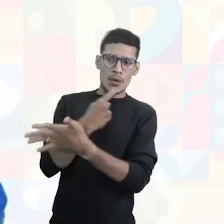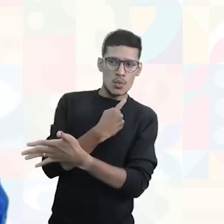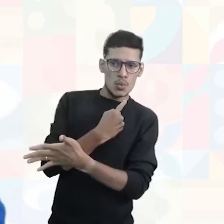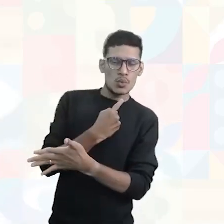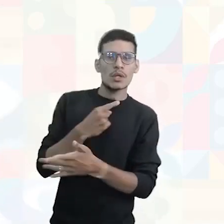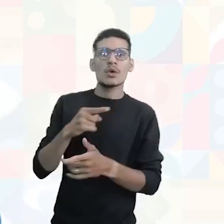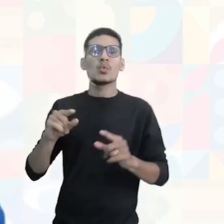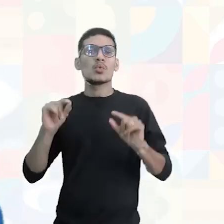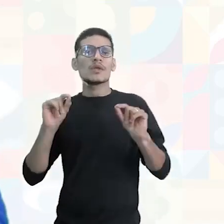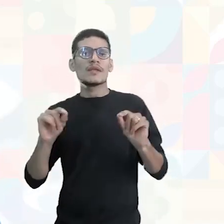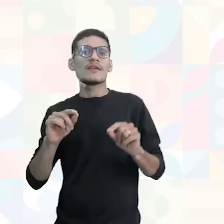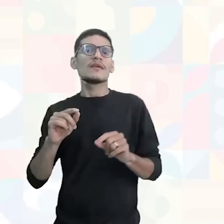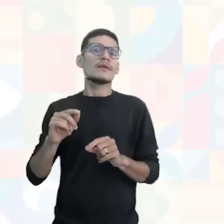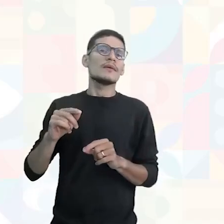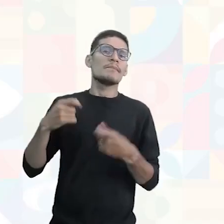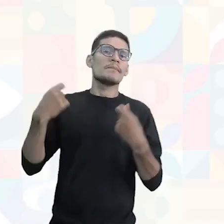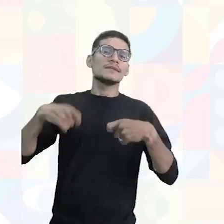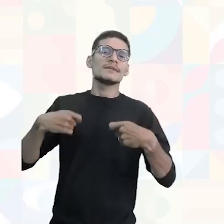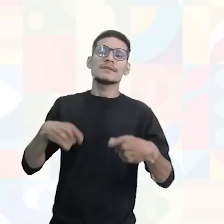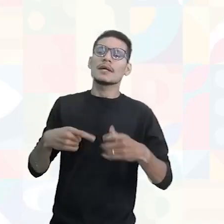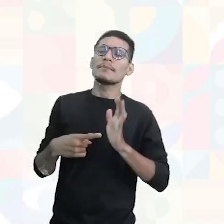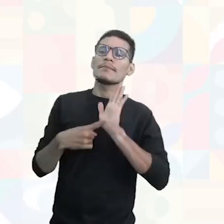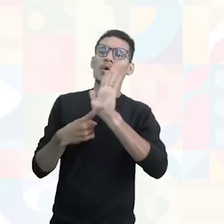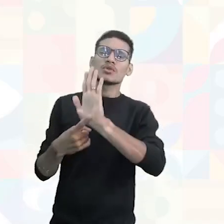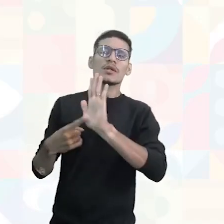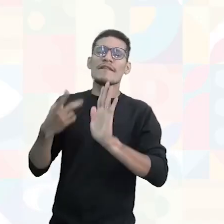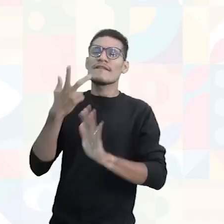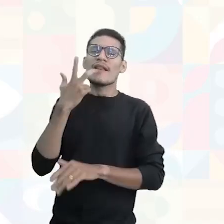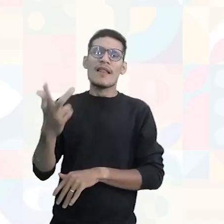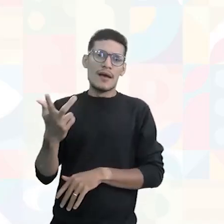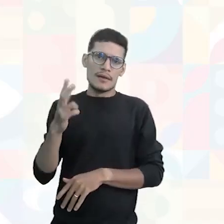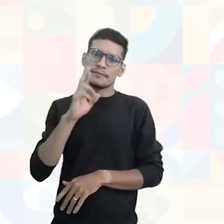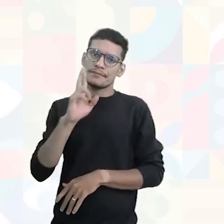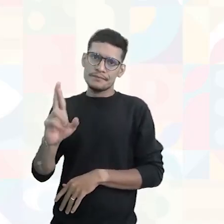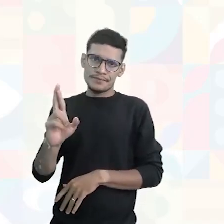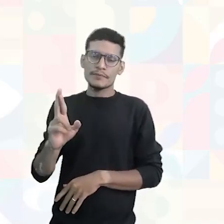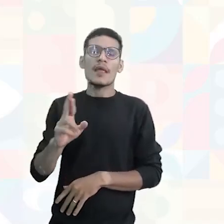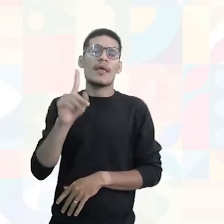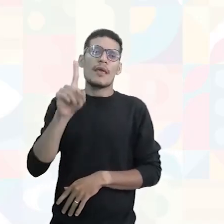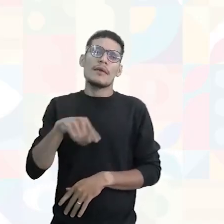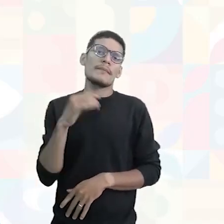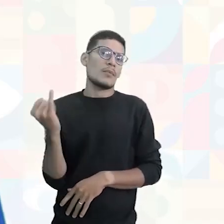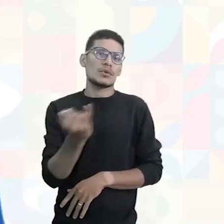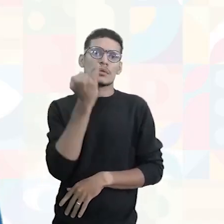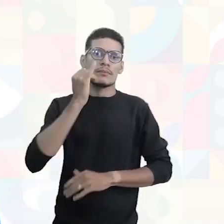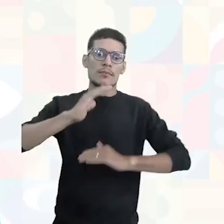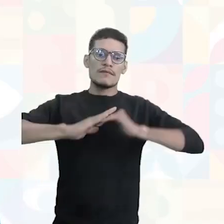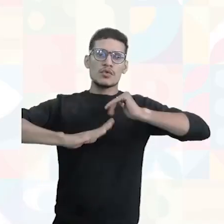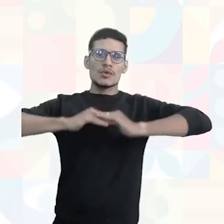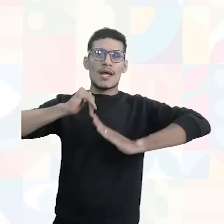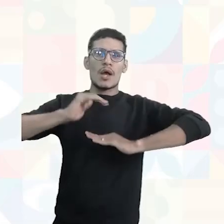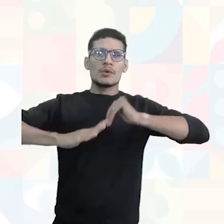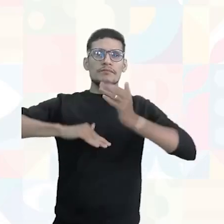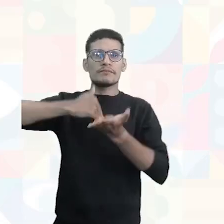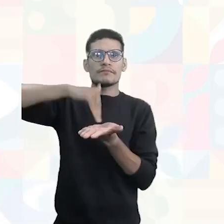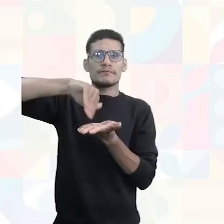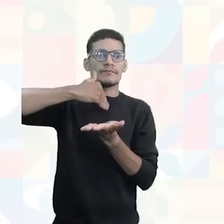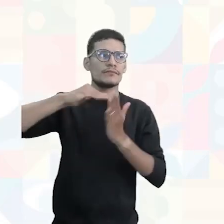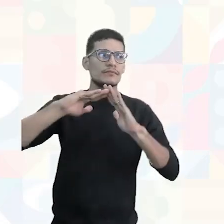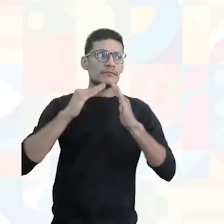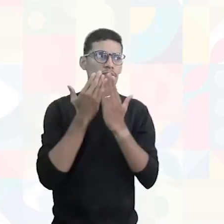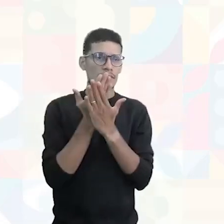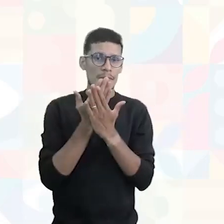que precisa ser transmitido ali durante aquele atendimento. Então, é muito importante que o profissional da secretaria escolar, ele quando